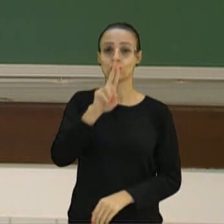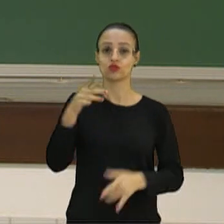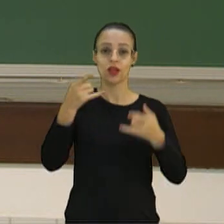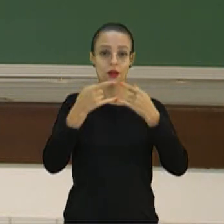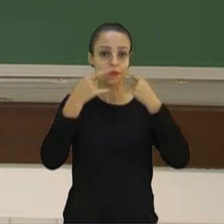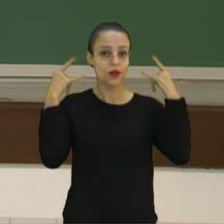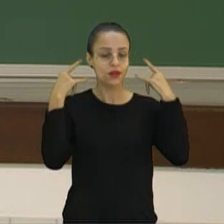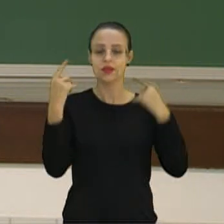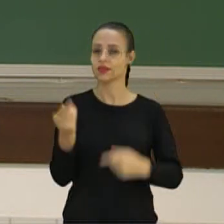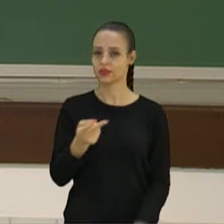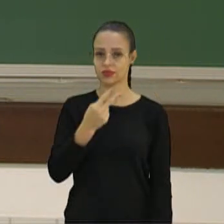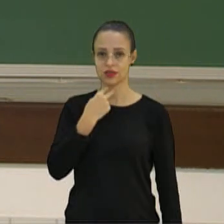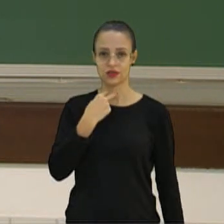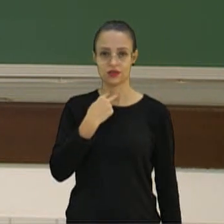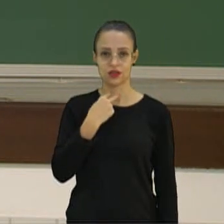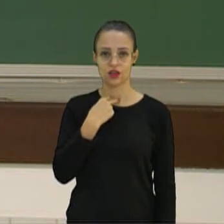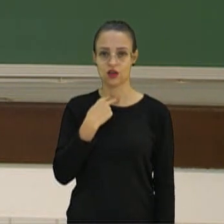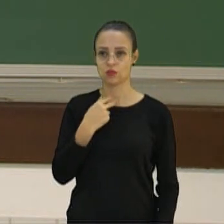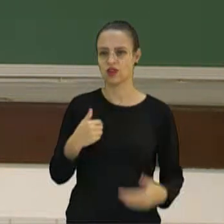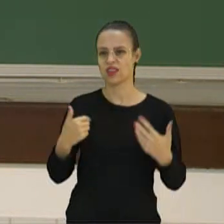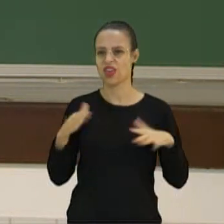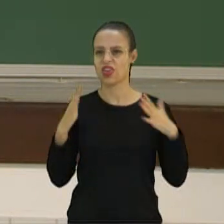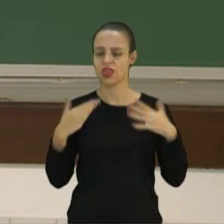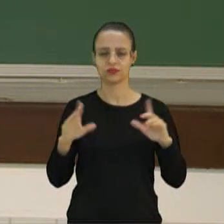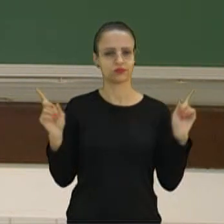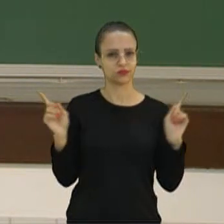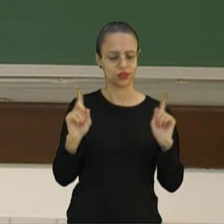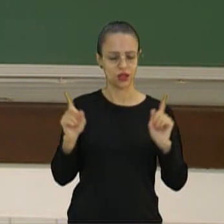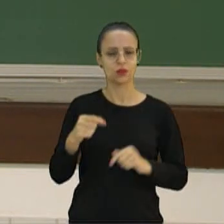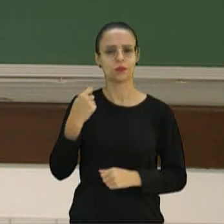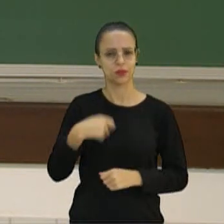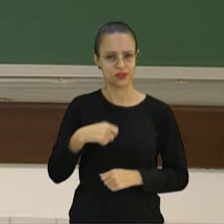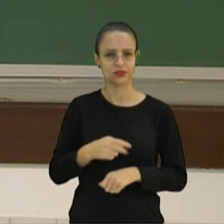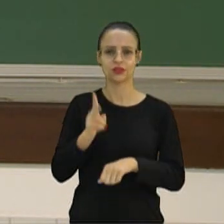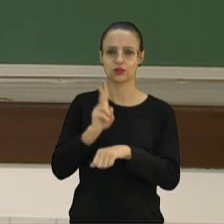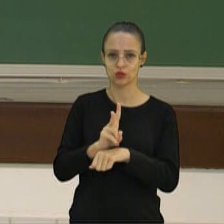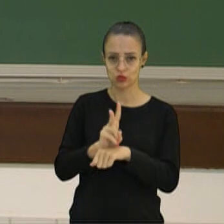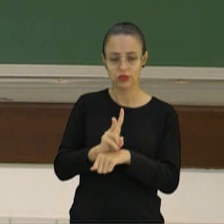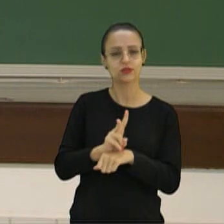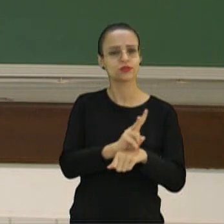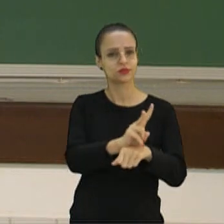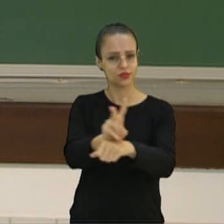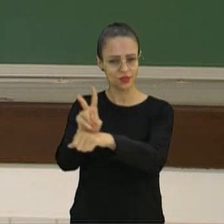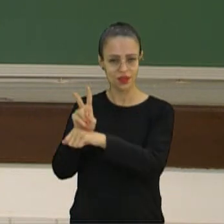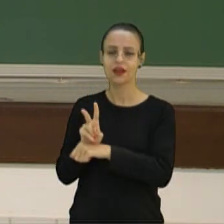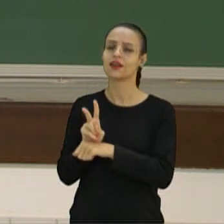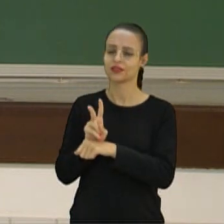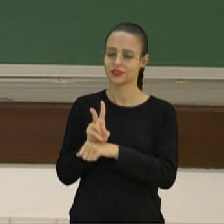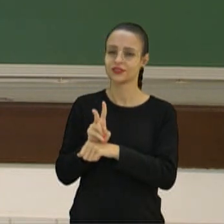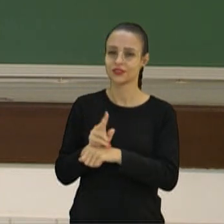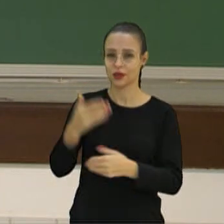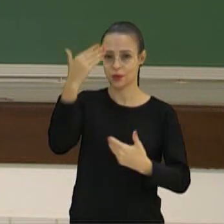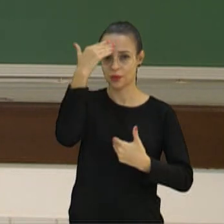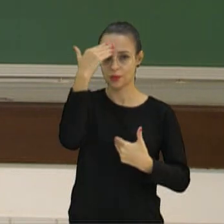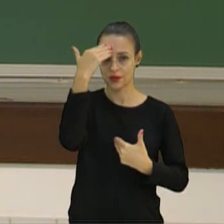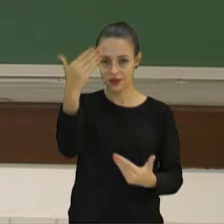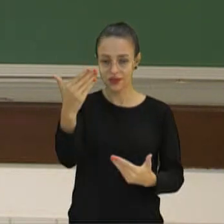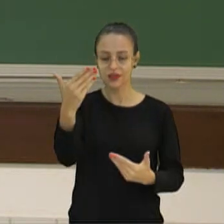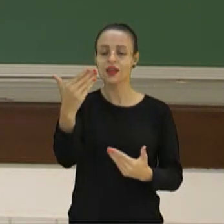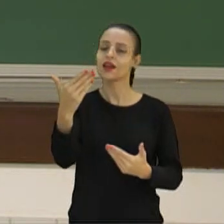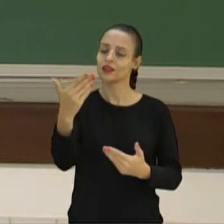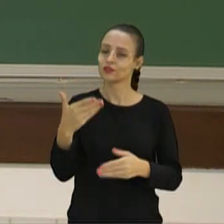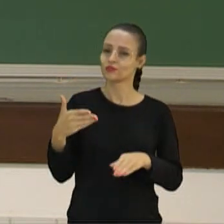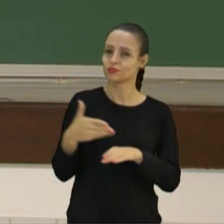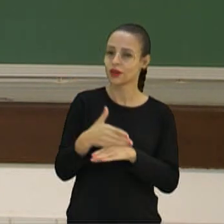A gente não pode deixar vacilar agora que a gente está terminando o ano. Então, take care, se cuidem, thank you, muito obrigada por